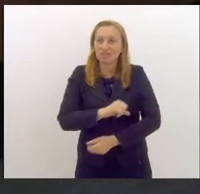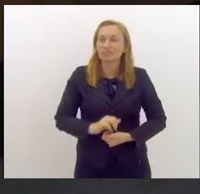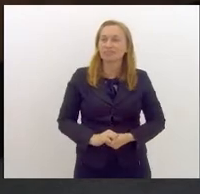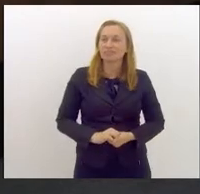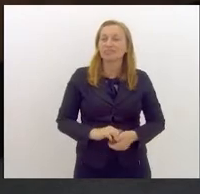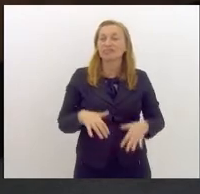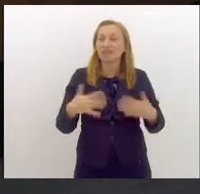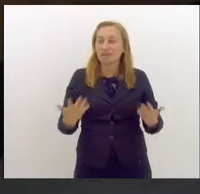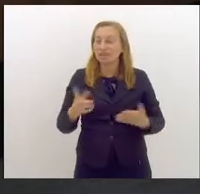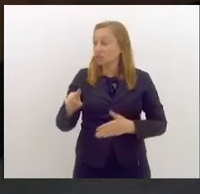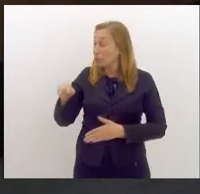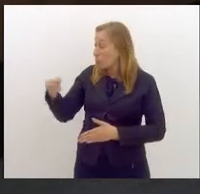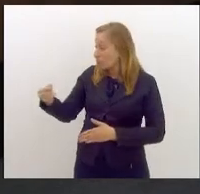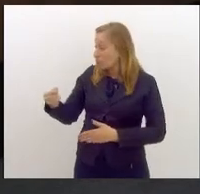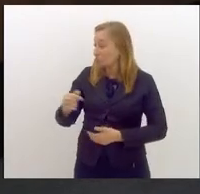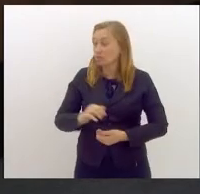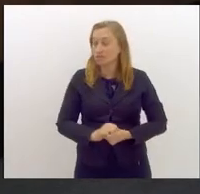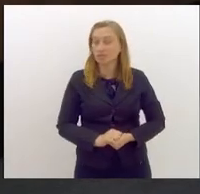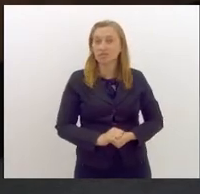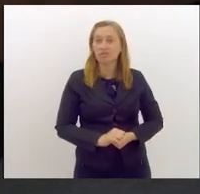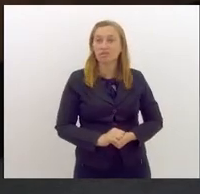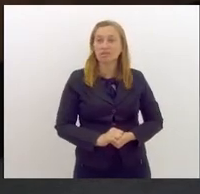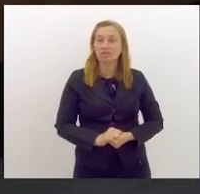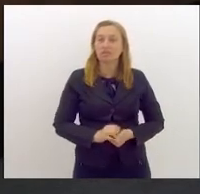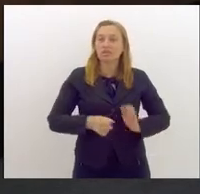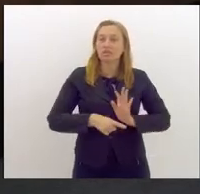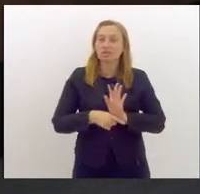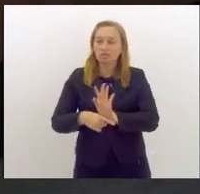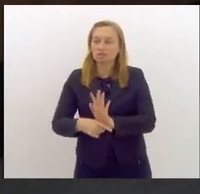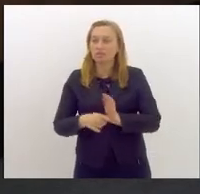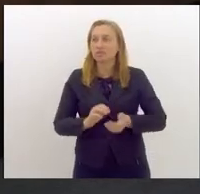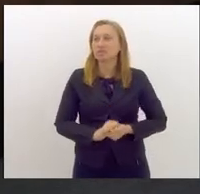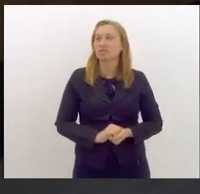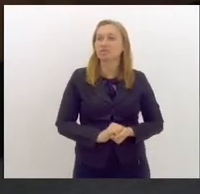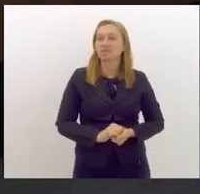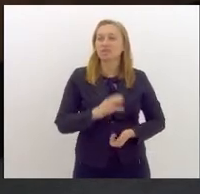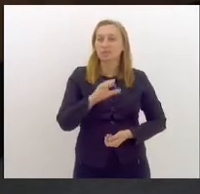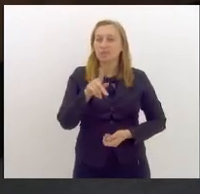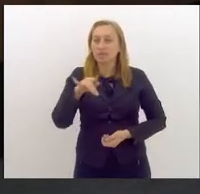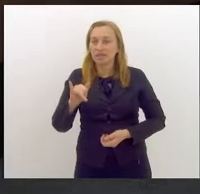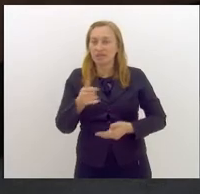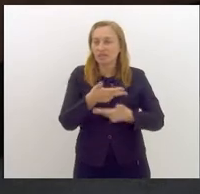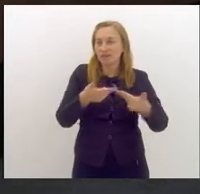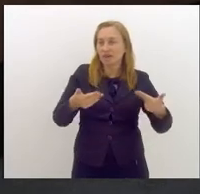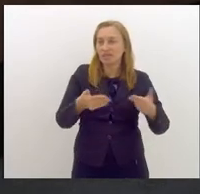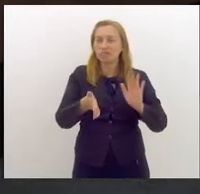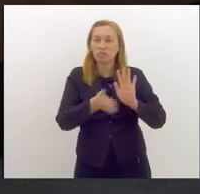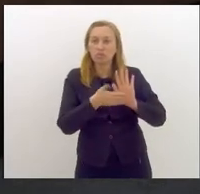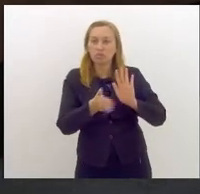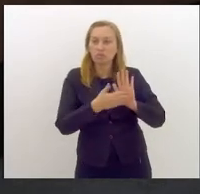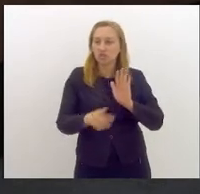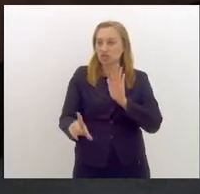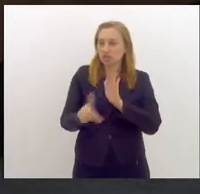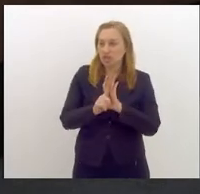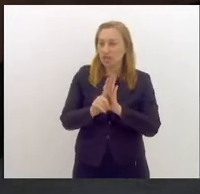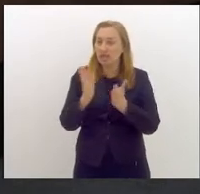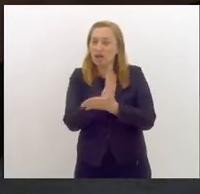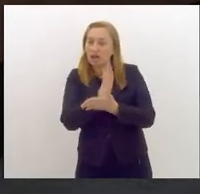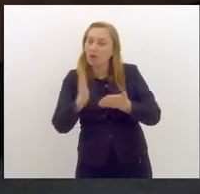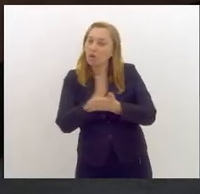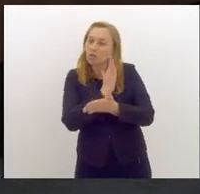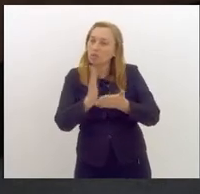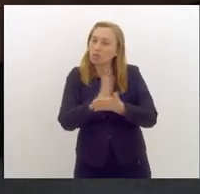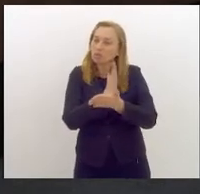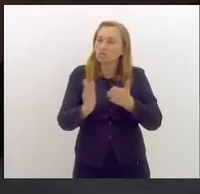é entre outros entre outras contribuições e recomendações a CPI fez várias propostas legislativas algumas sobre